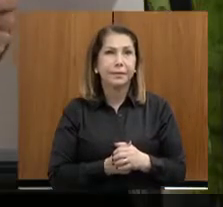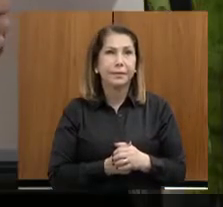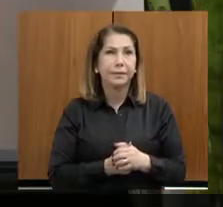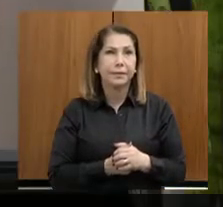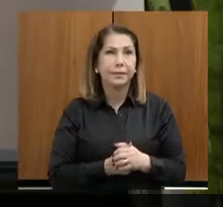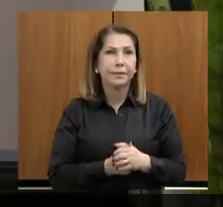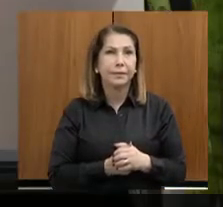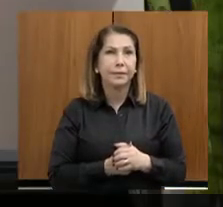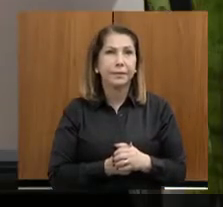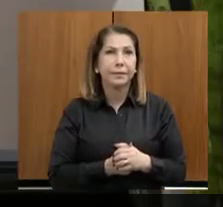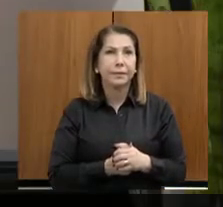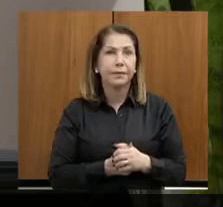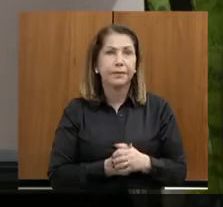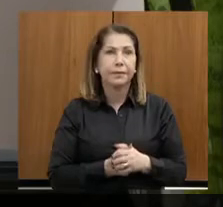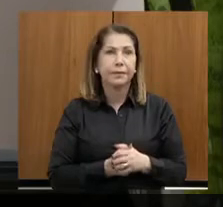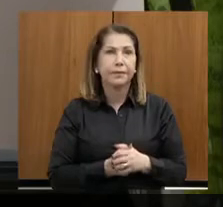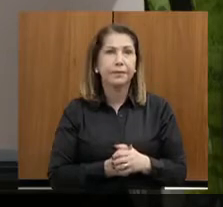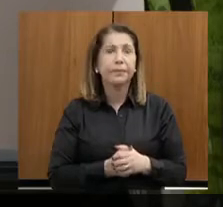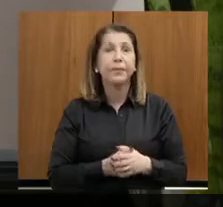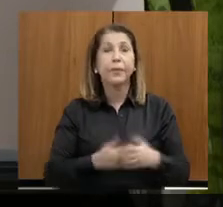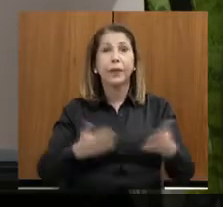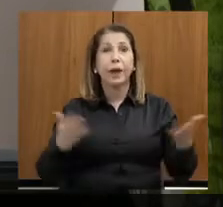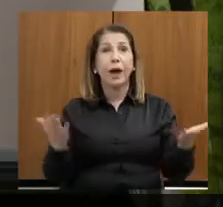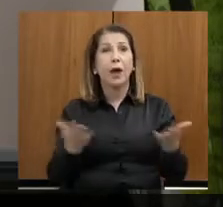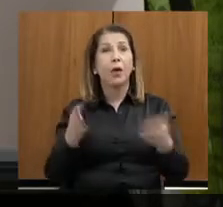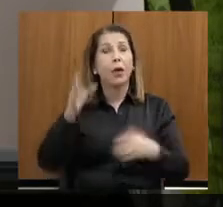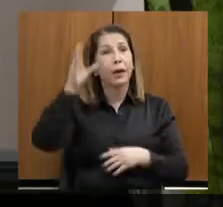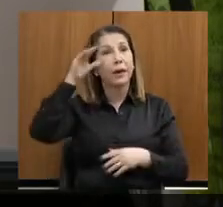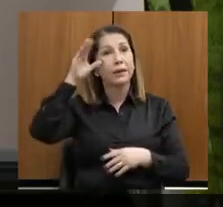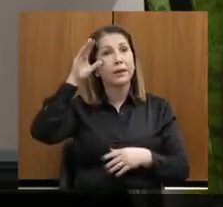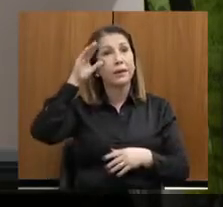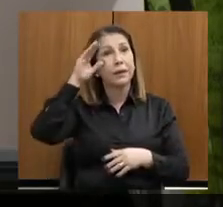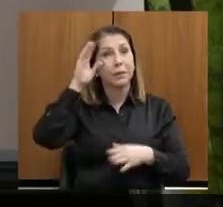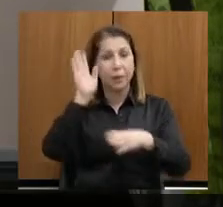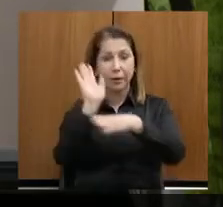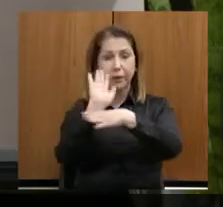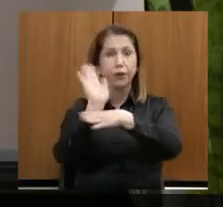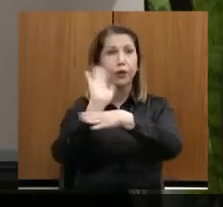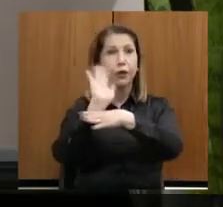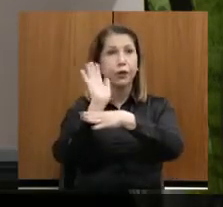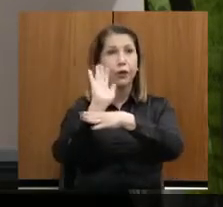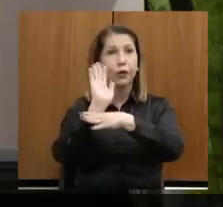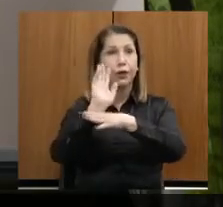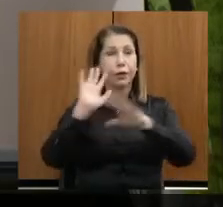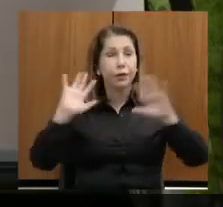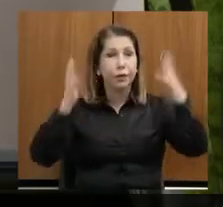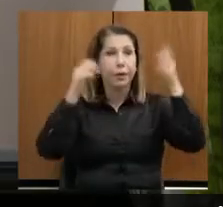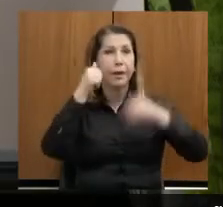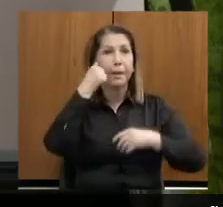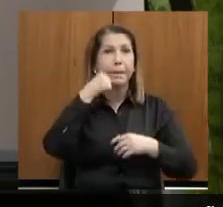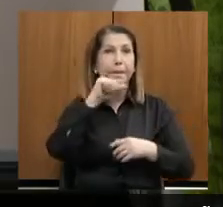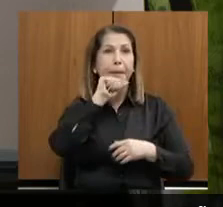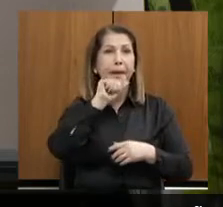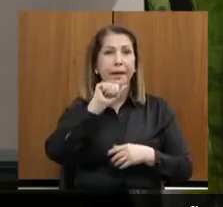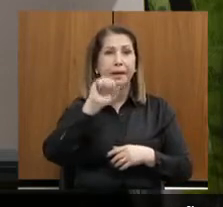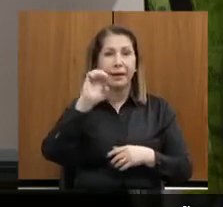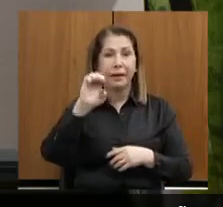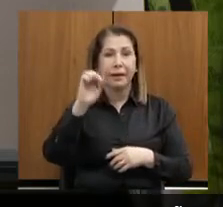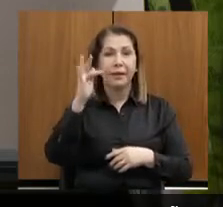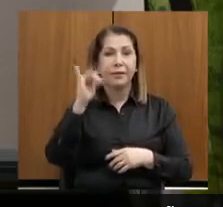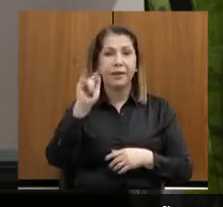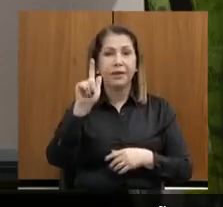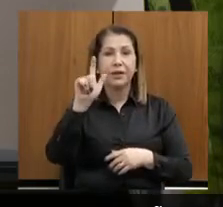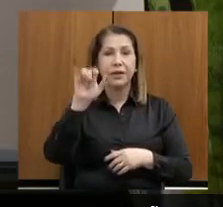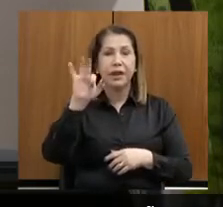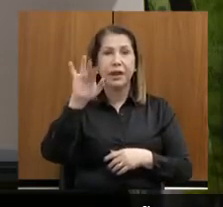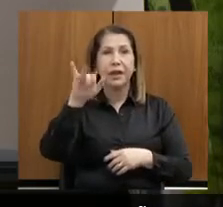G1 É nesse momento assistiremos ao vídeo em homenagem à mãe Efigênia pelo recebimento da